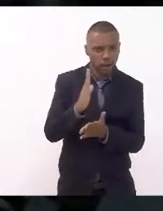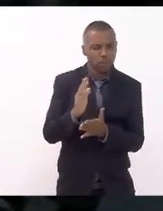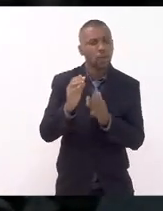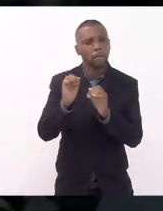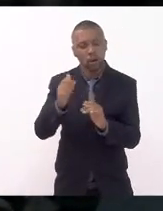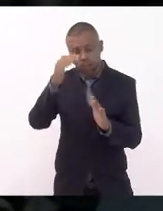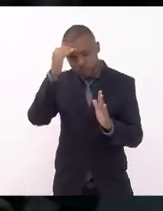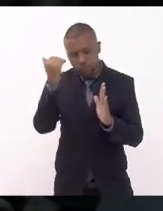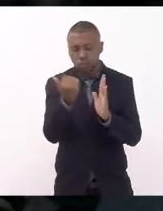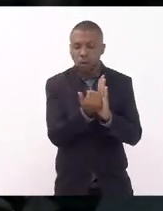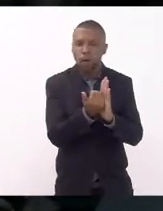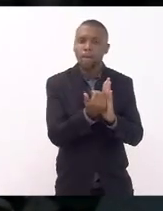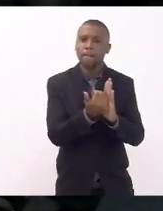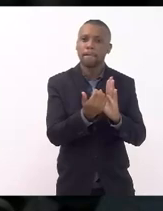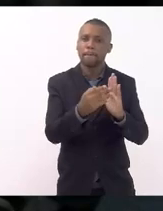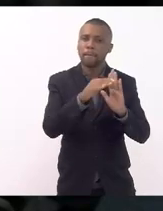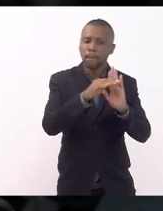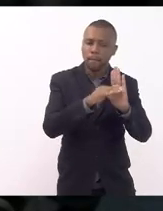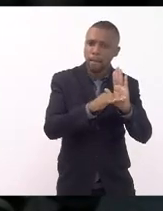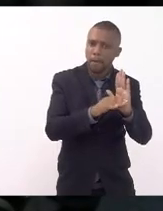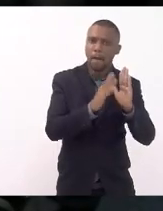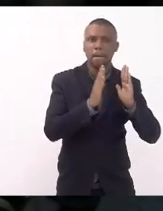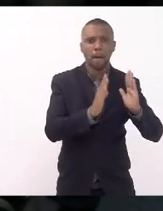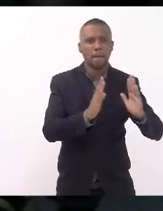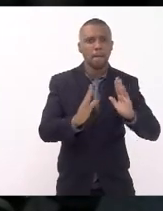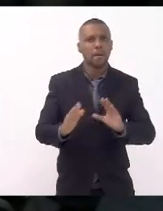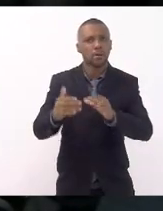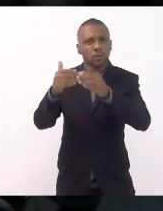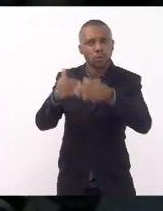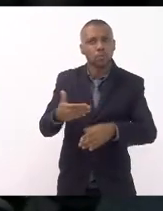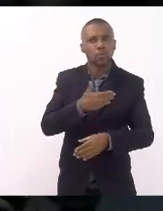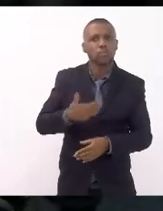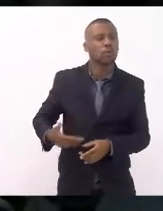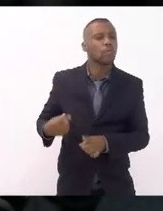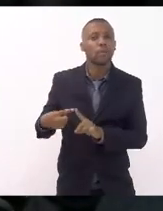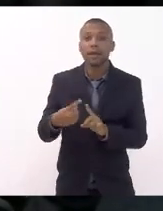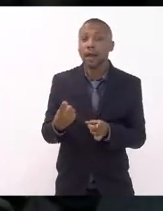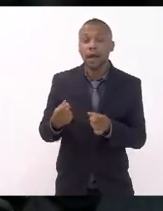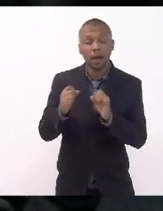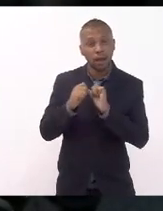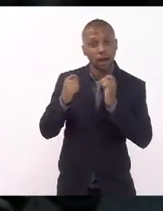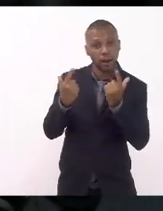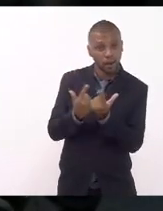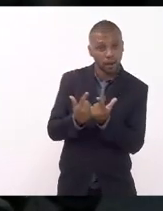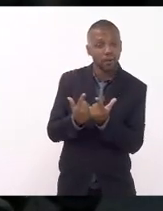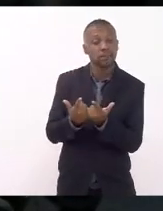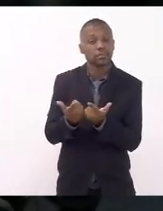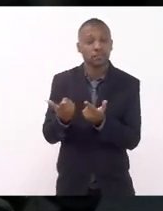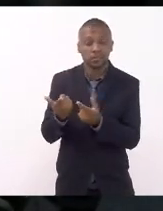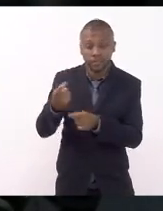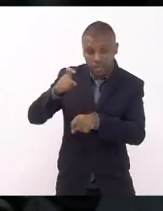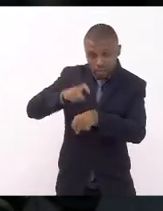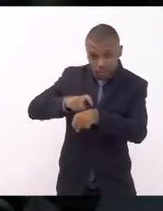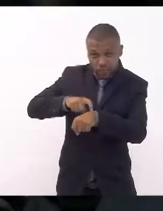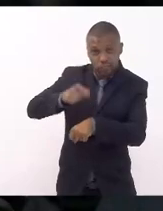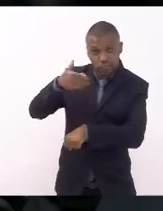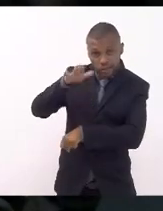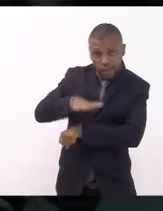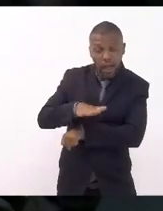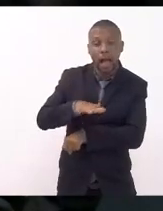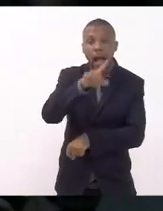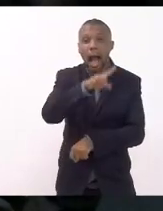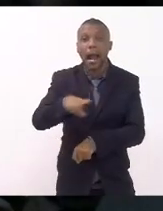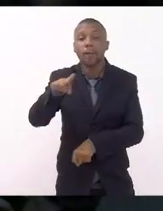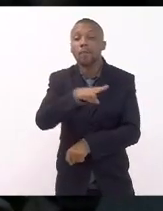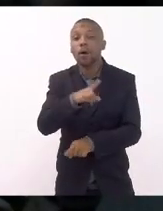cumprir todas as etapas do concurso público, porque a Assembleia Legislativa do Rio de Janeiro, nessa tarde, acabou com a cláusula